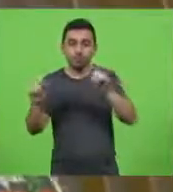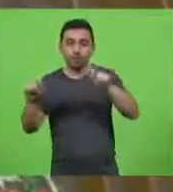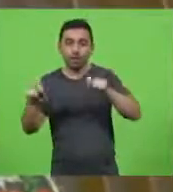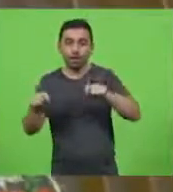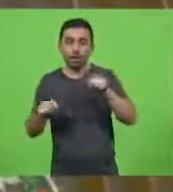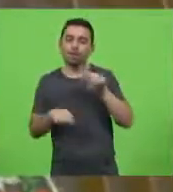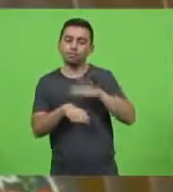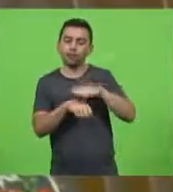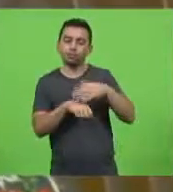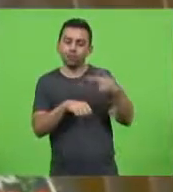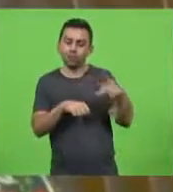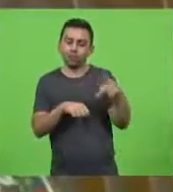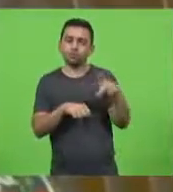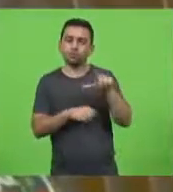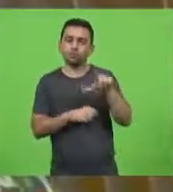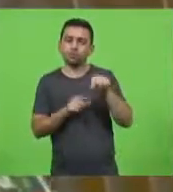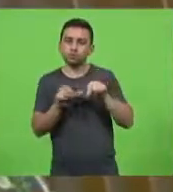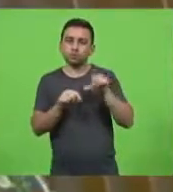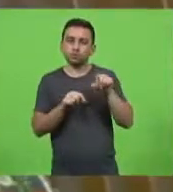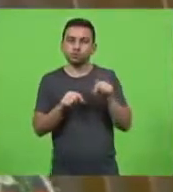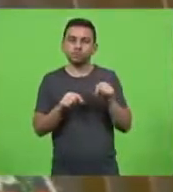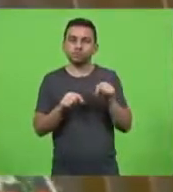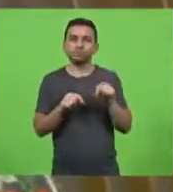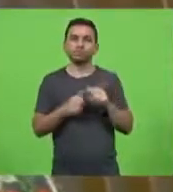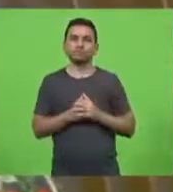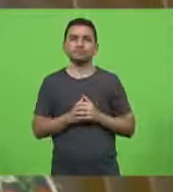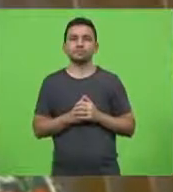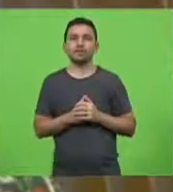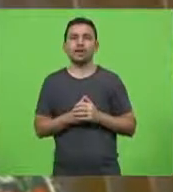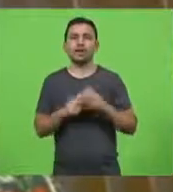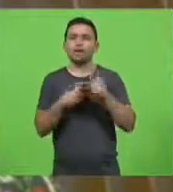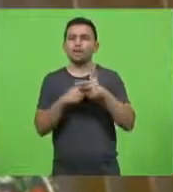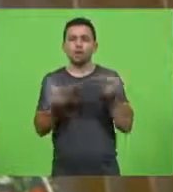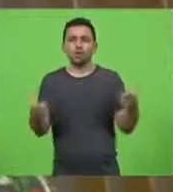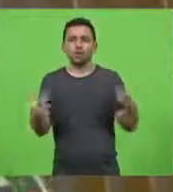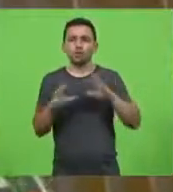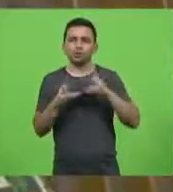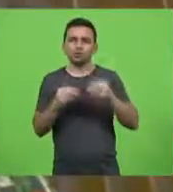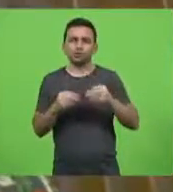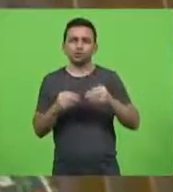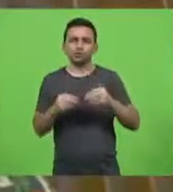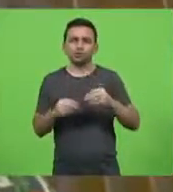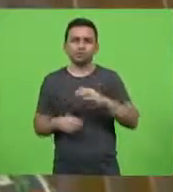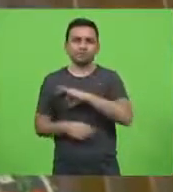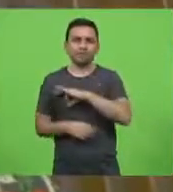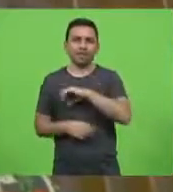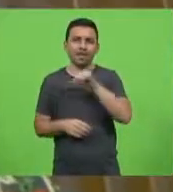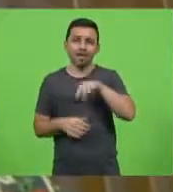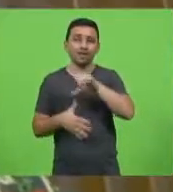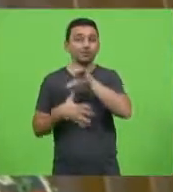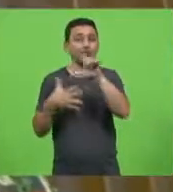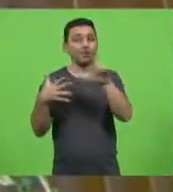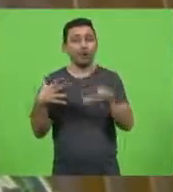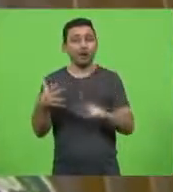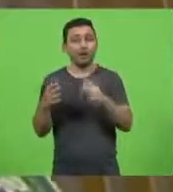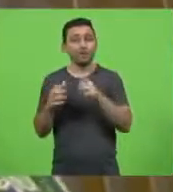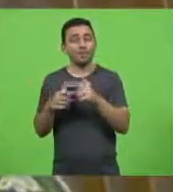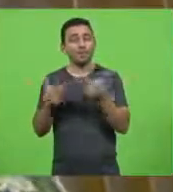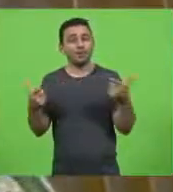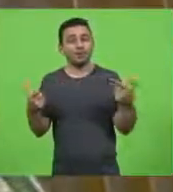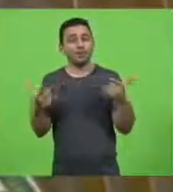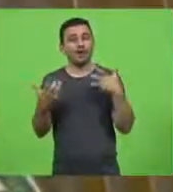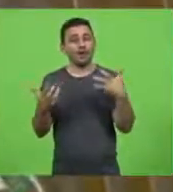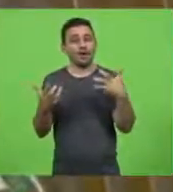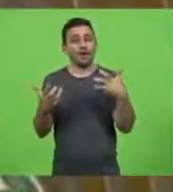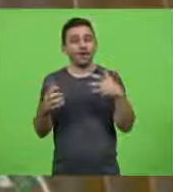possam se movimentar. Nós temos uma situação que... A maioria dos nossos soldados acabam sendo da região litorânea, né? Então, eles sempre vão para o